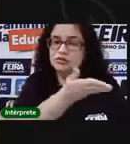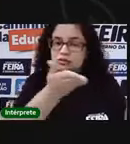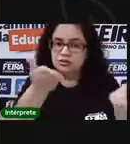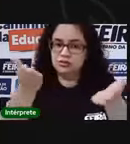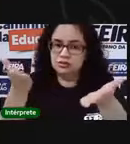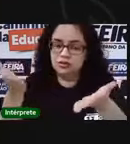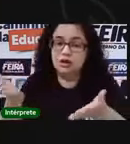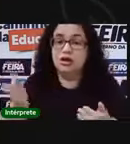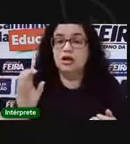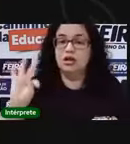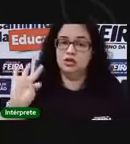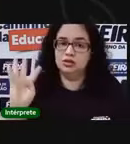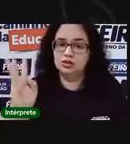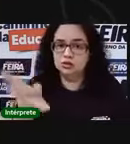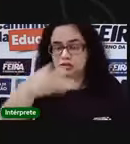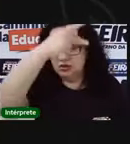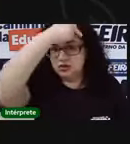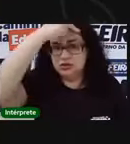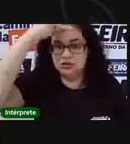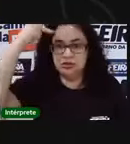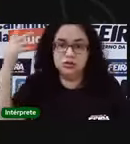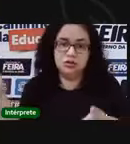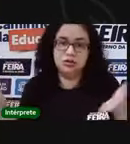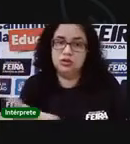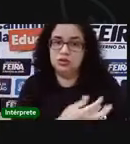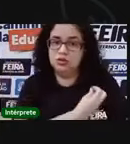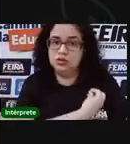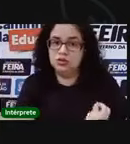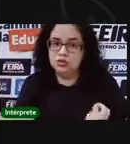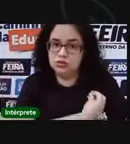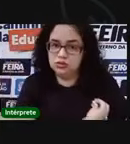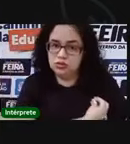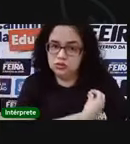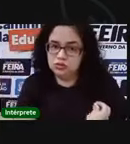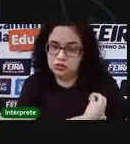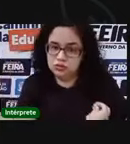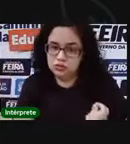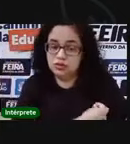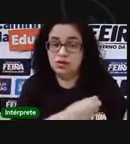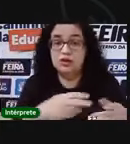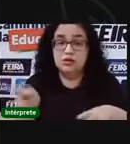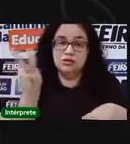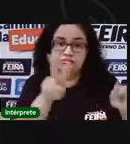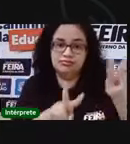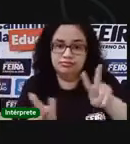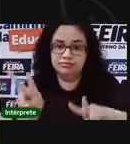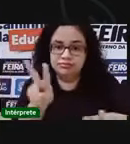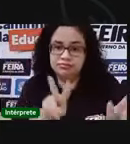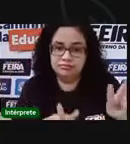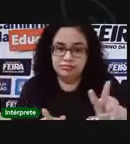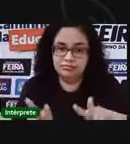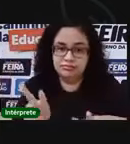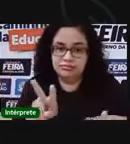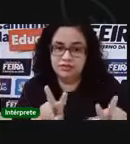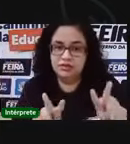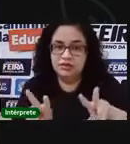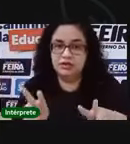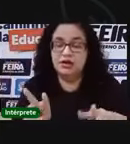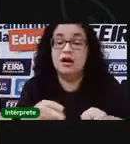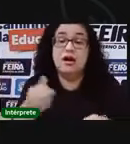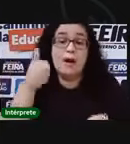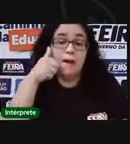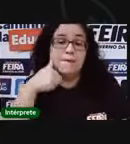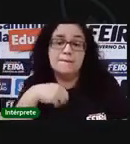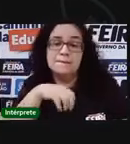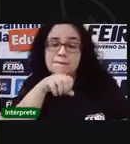todos os editores que estão conosco nesse momento de ambiente virtual. Todas as necessidades